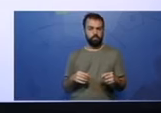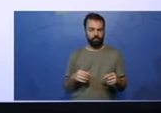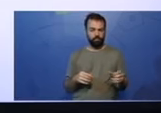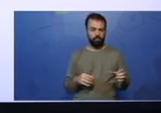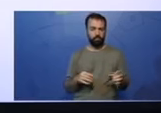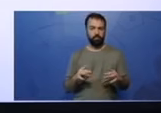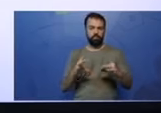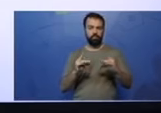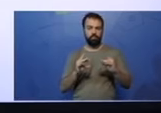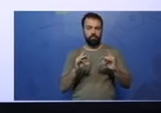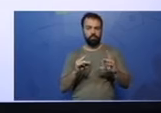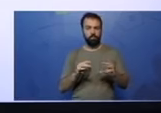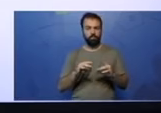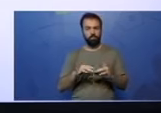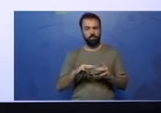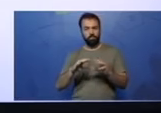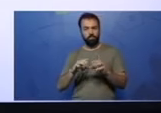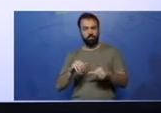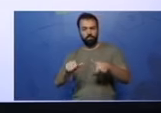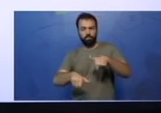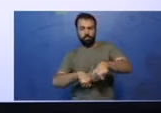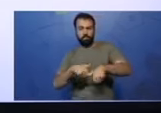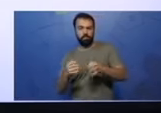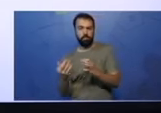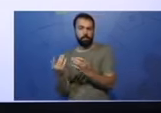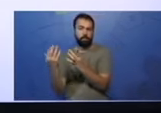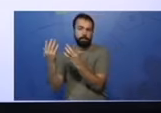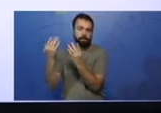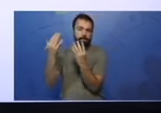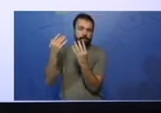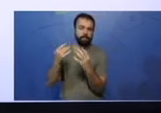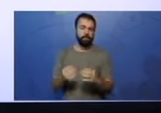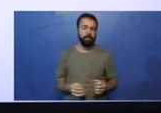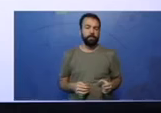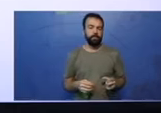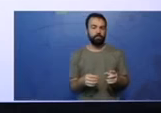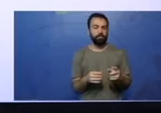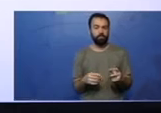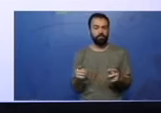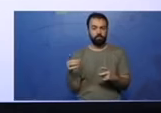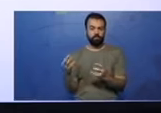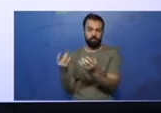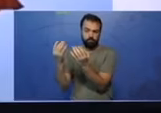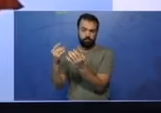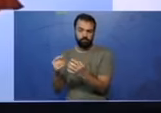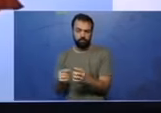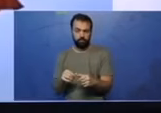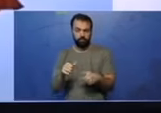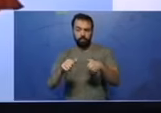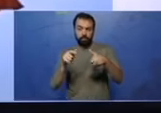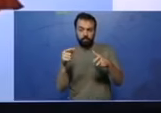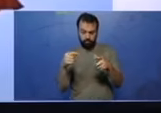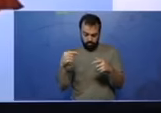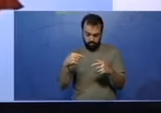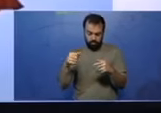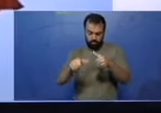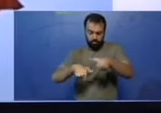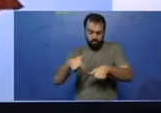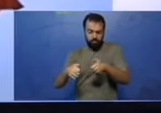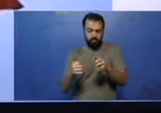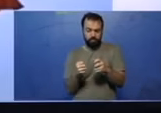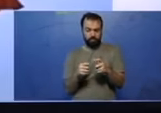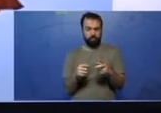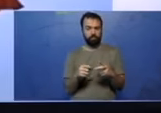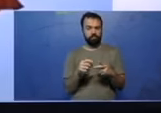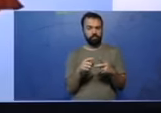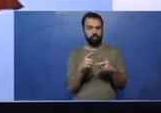estado líquido para o gasoso. Mas a vaporização, ela se divide em 3 tipos. Aqui no caso a gente tem a